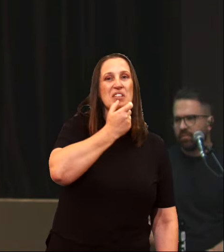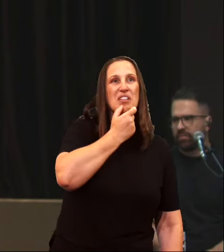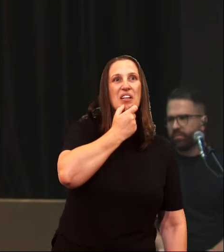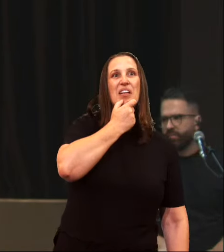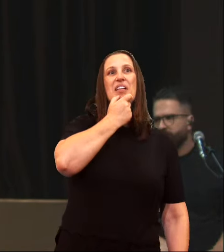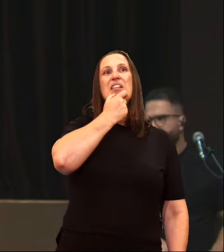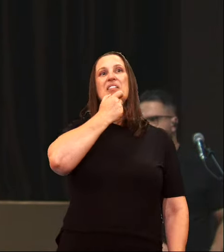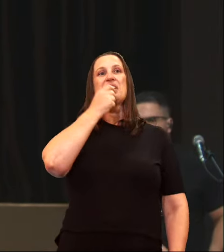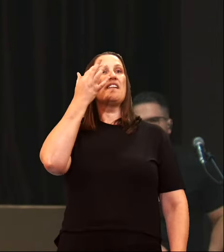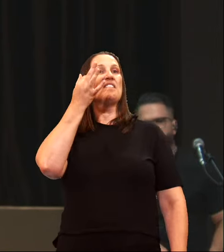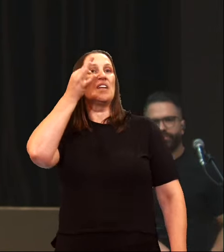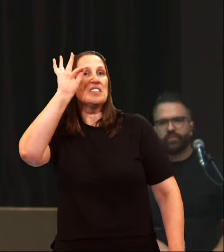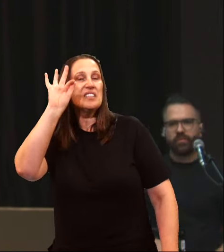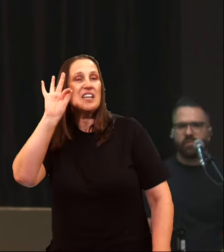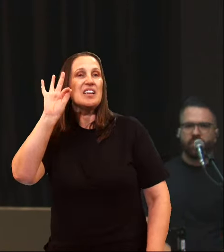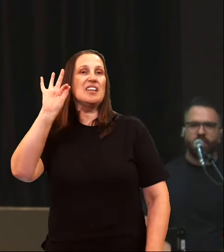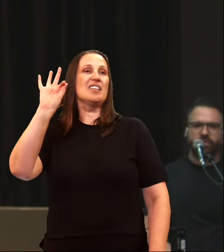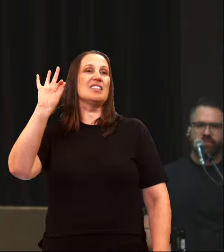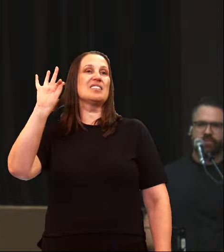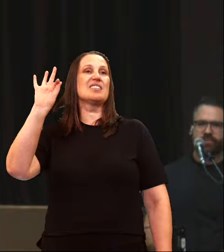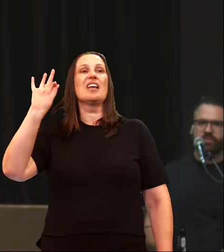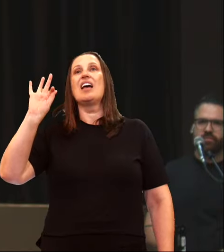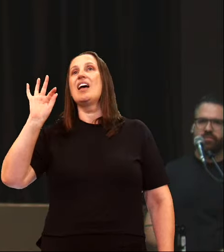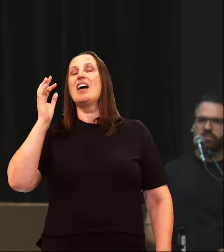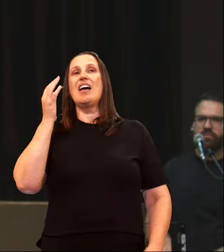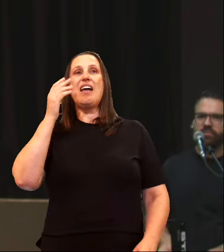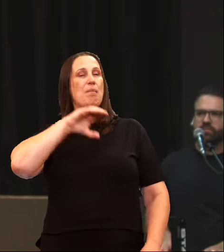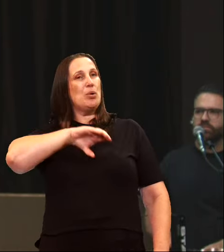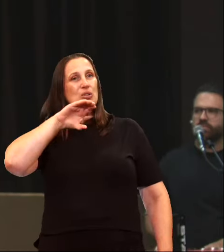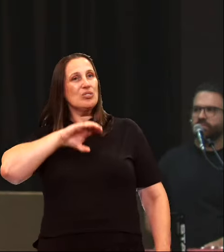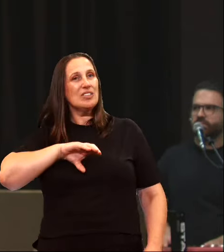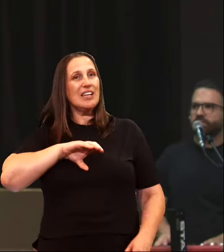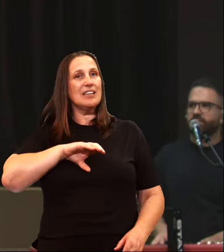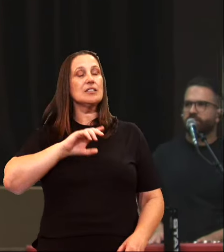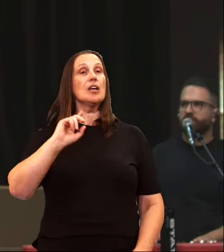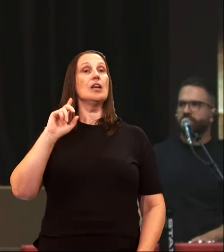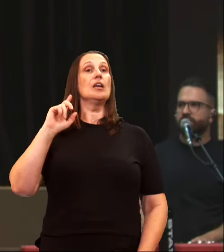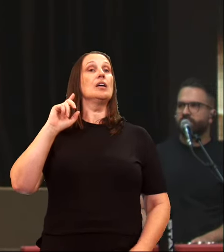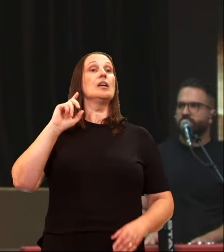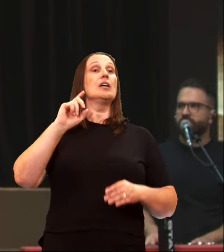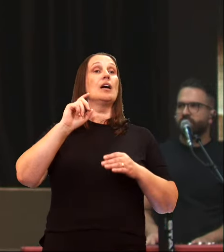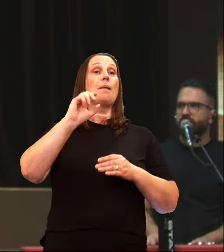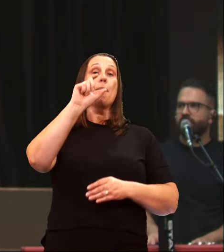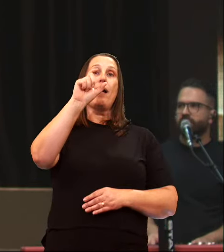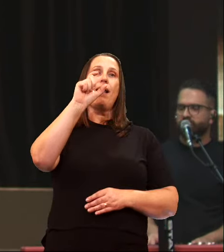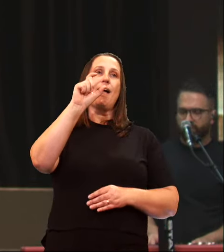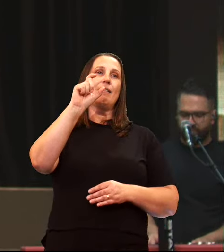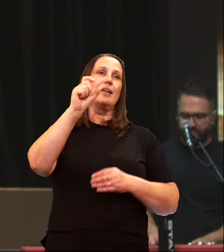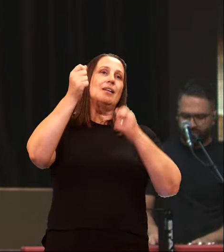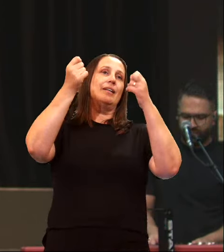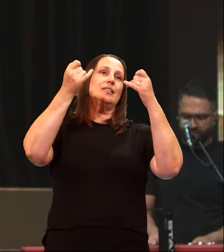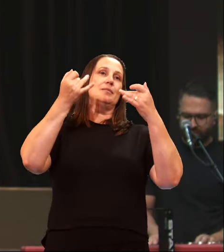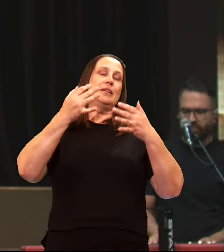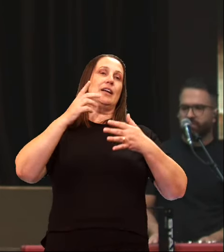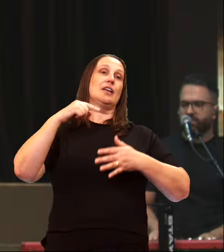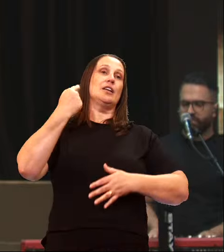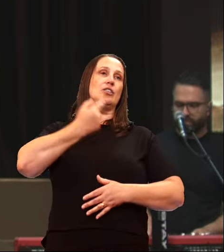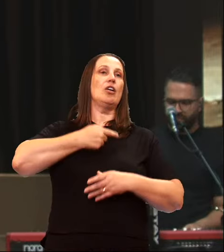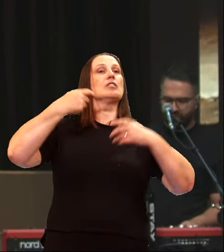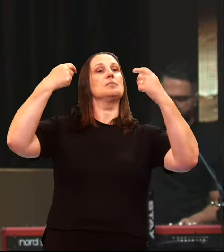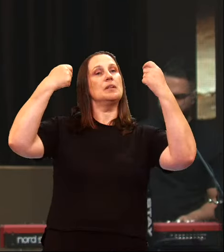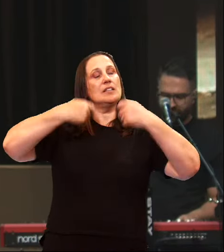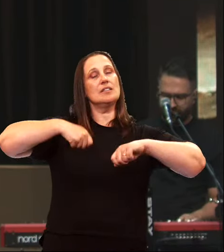obrigado. Nós temos que agradecer a Deus. Nós temos que agradecer as